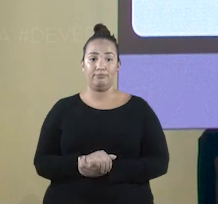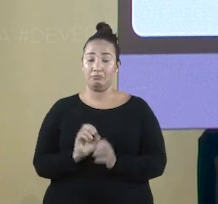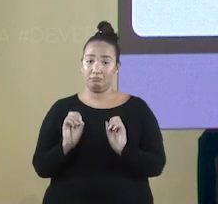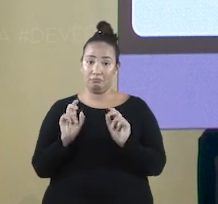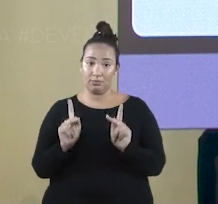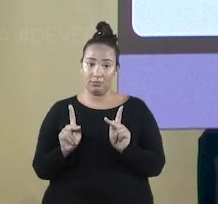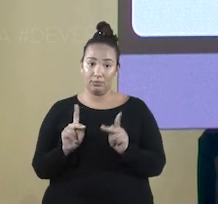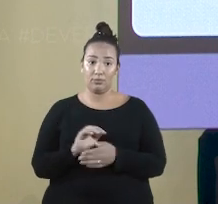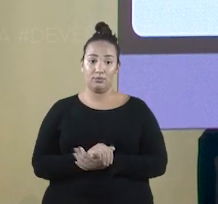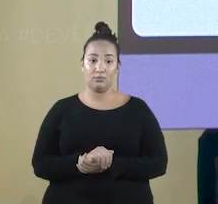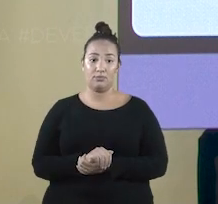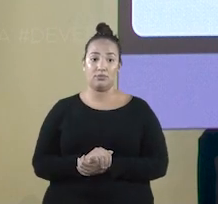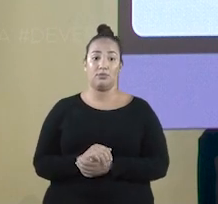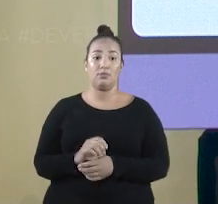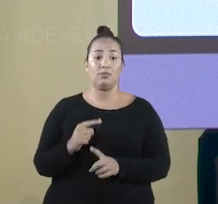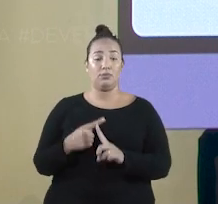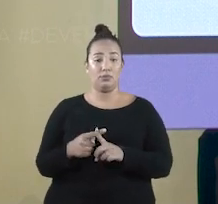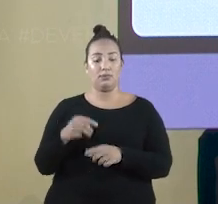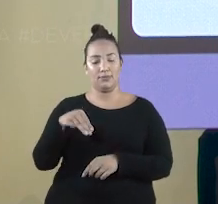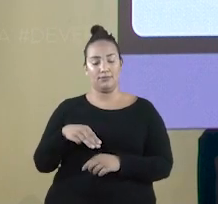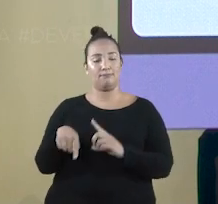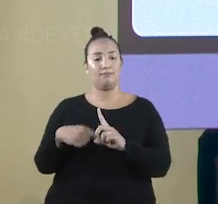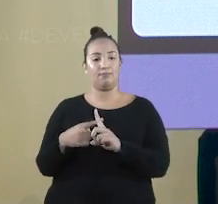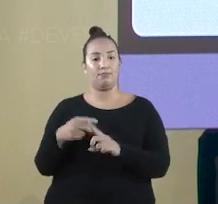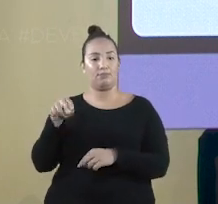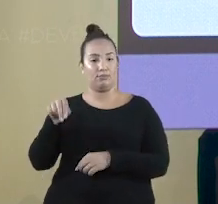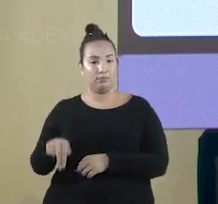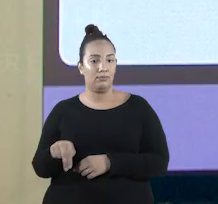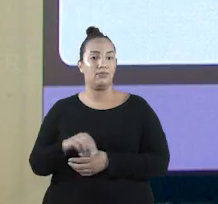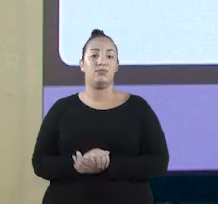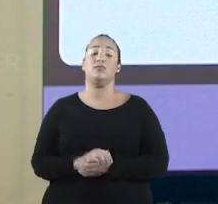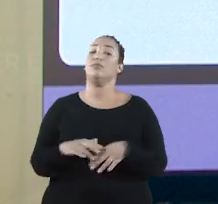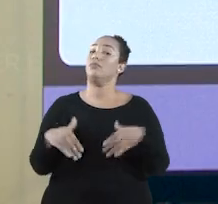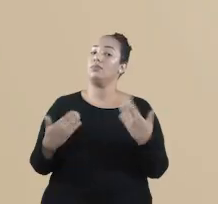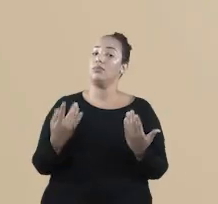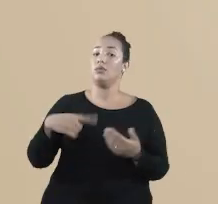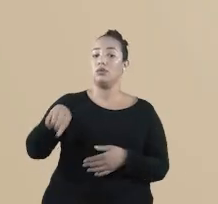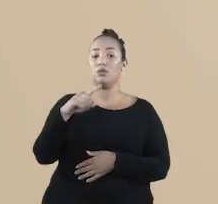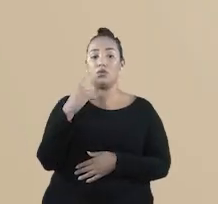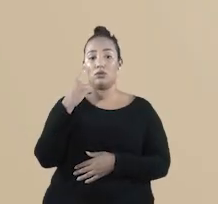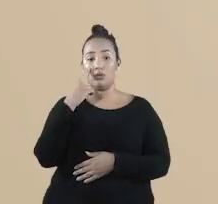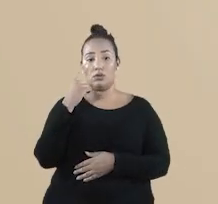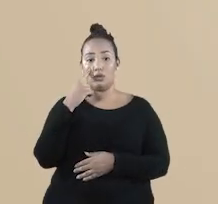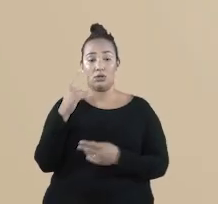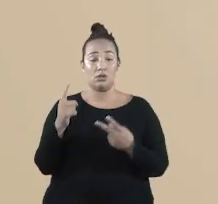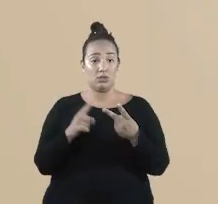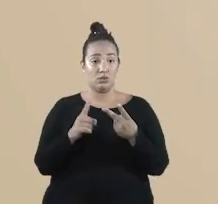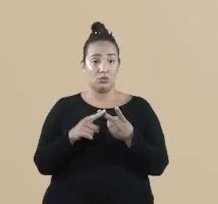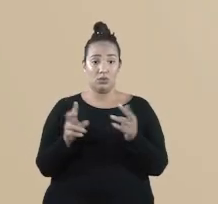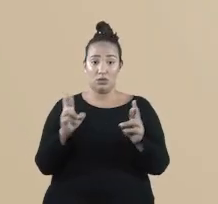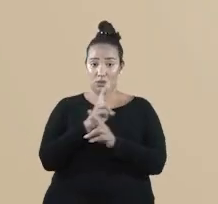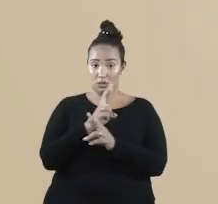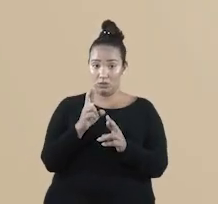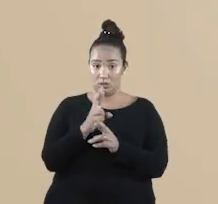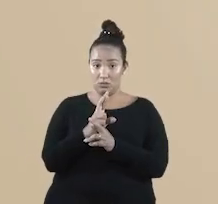a², ok? Vezes m vezes n. Como vimos, a segunda relação métrica